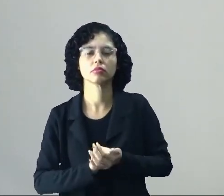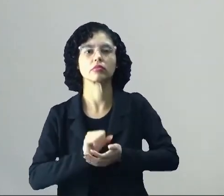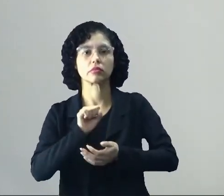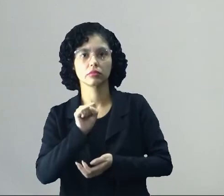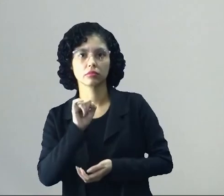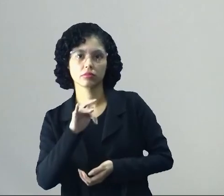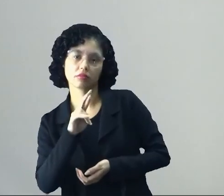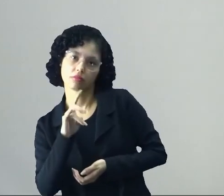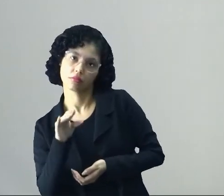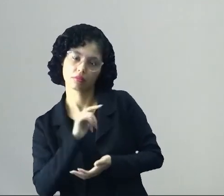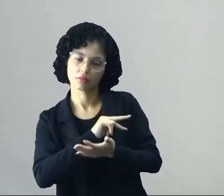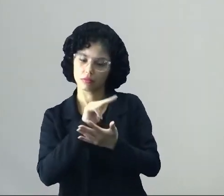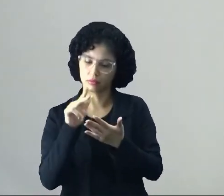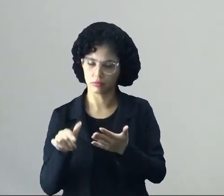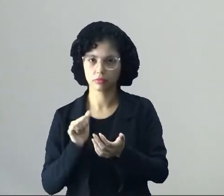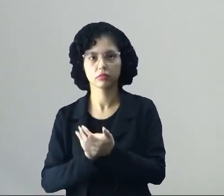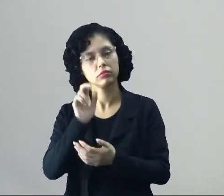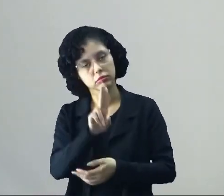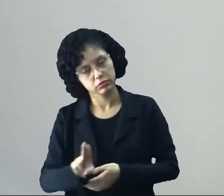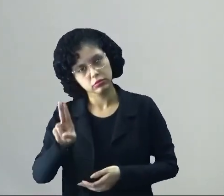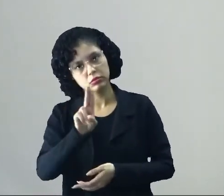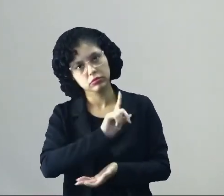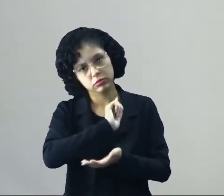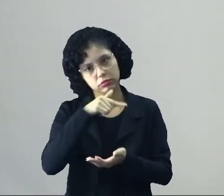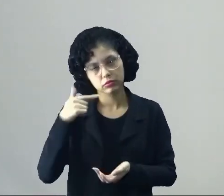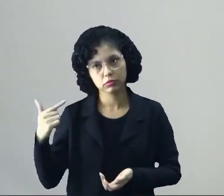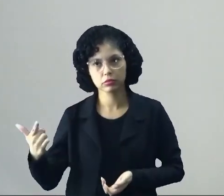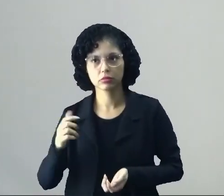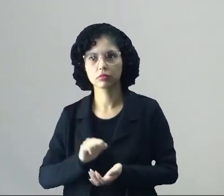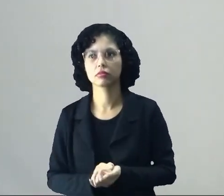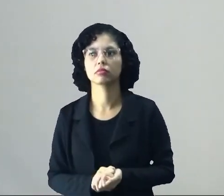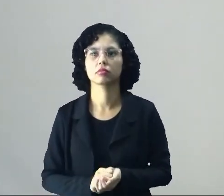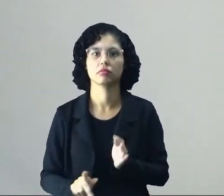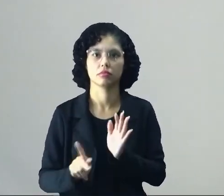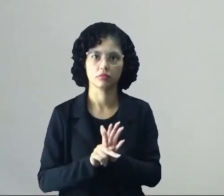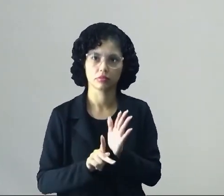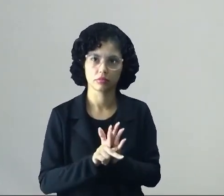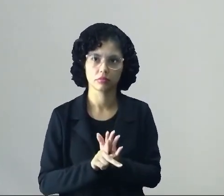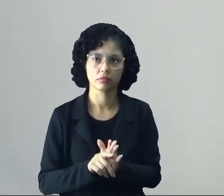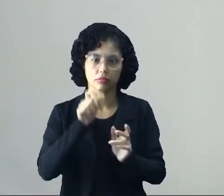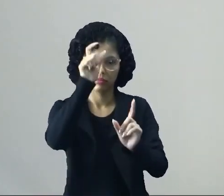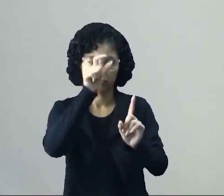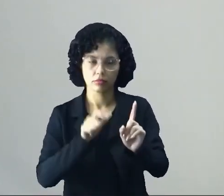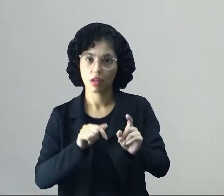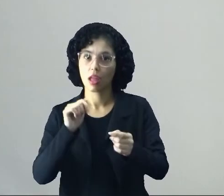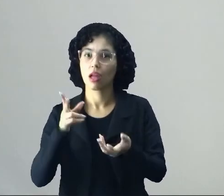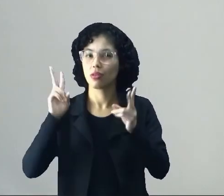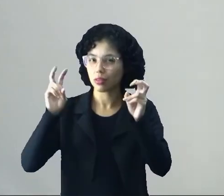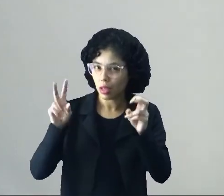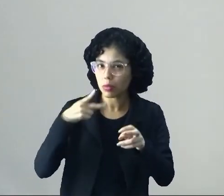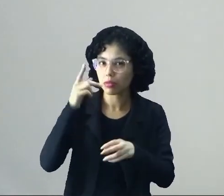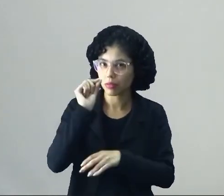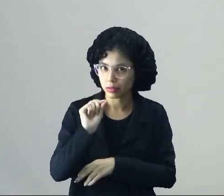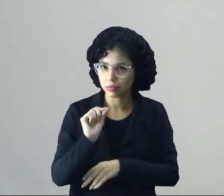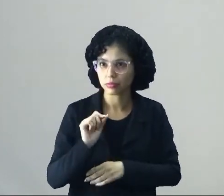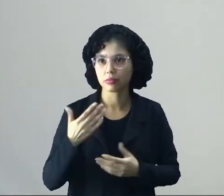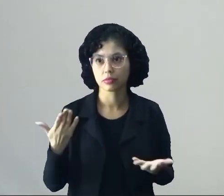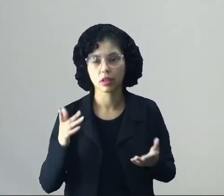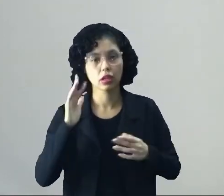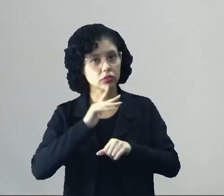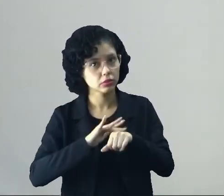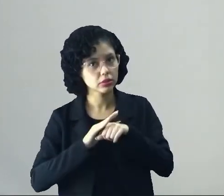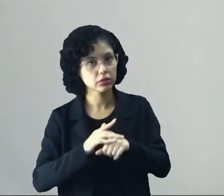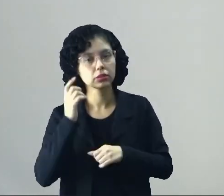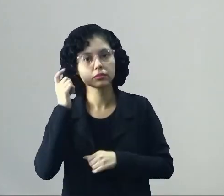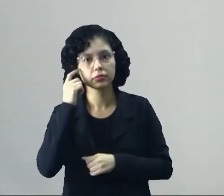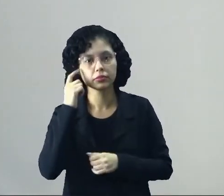né, de borderline, enfim. Aí você vai utilizando outros recursos para se referir ao termo que você disse lá no início, que é doenças mentais,